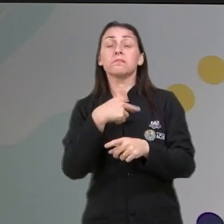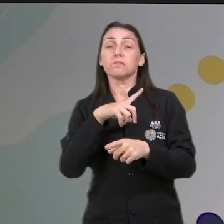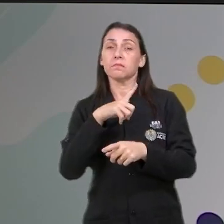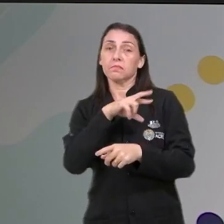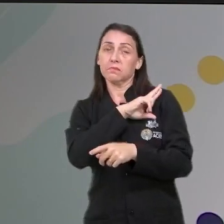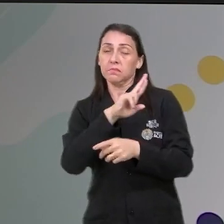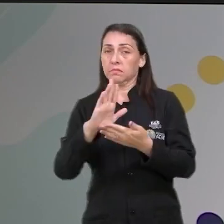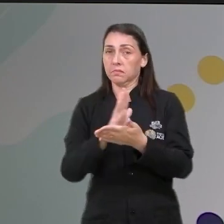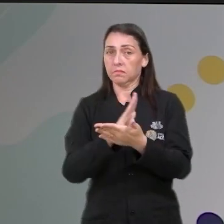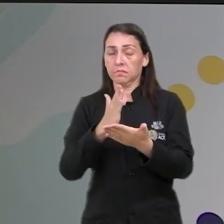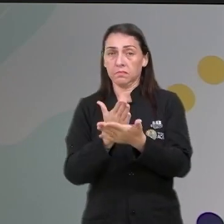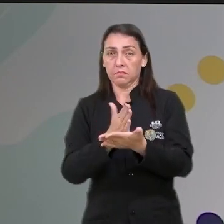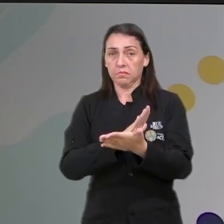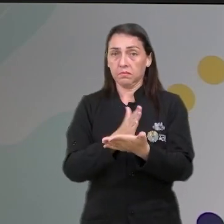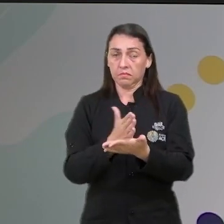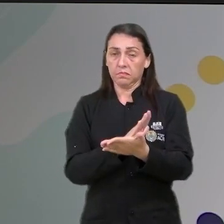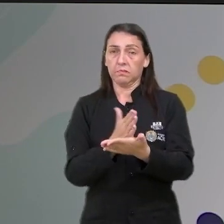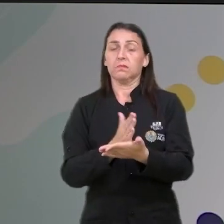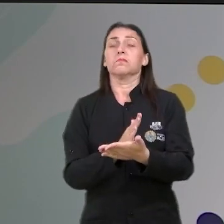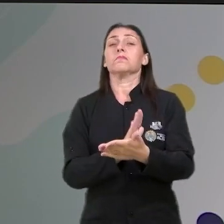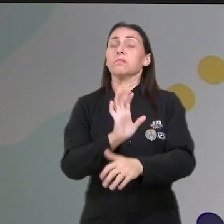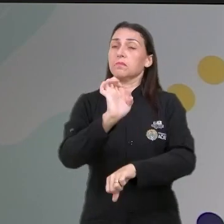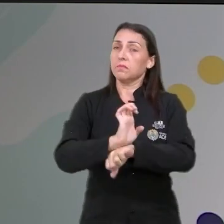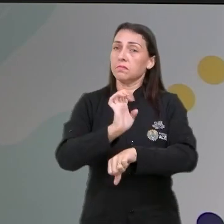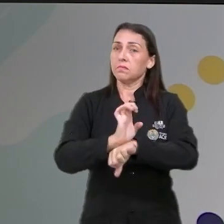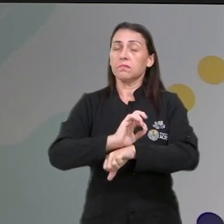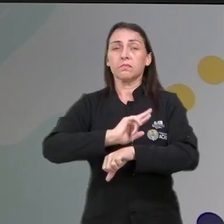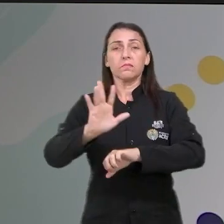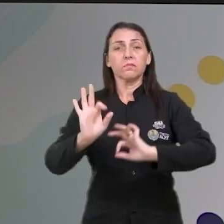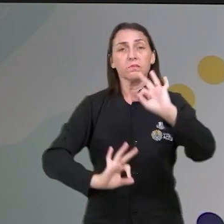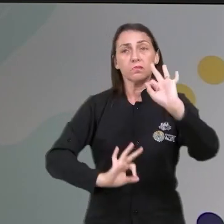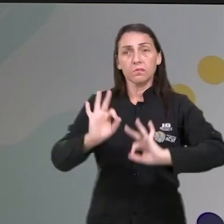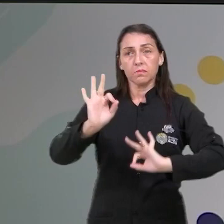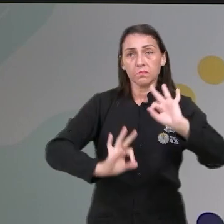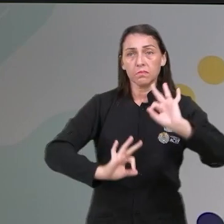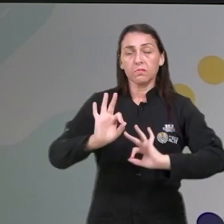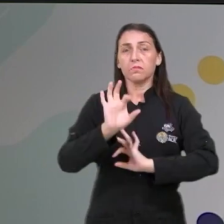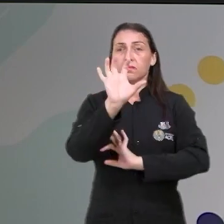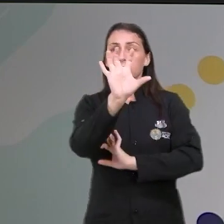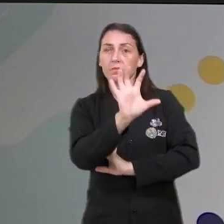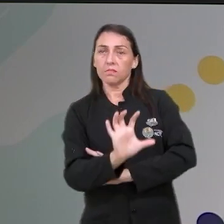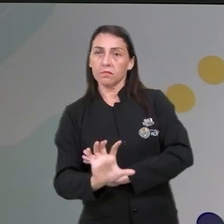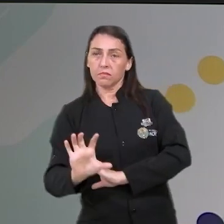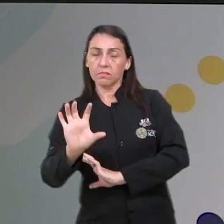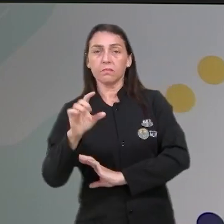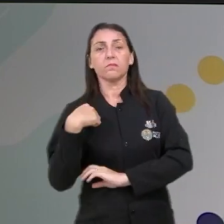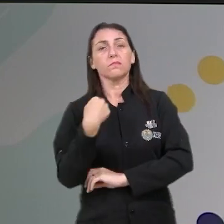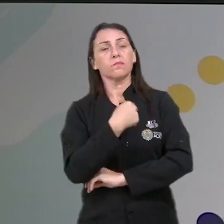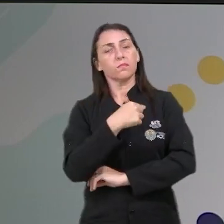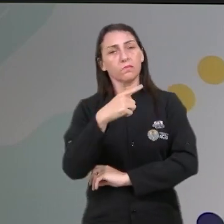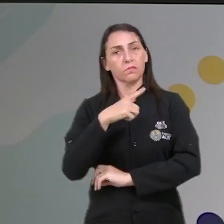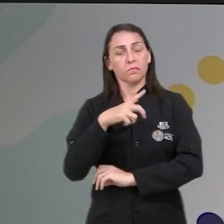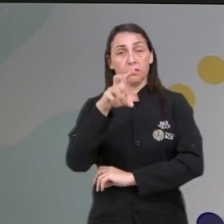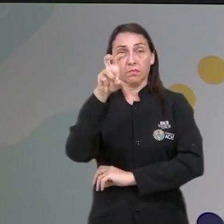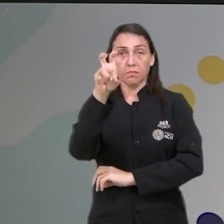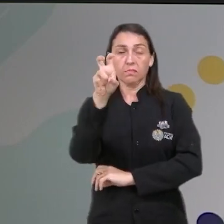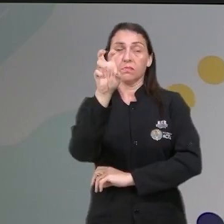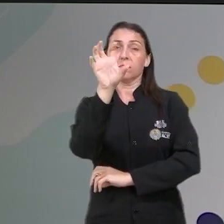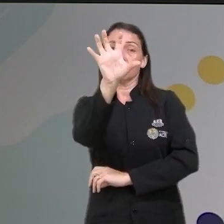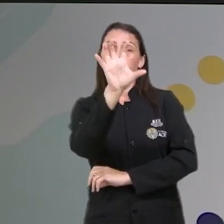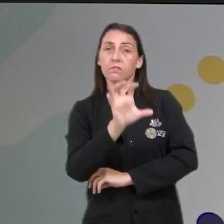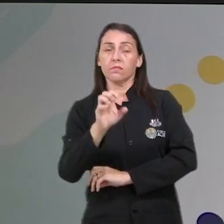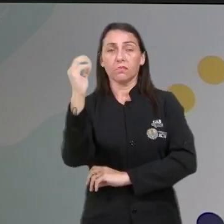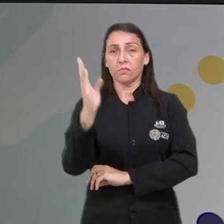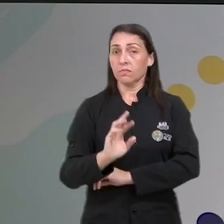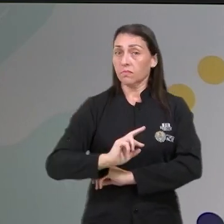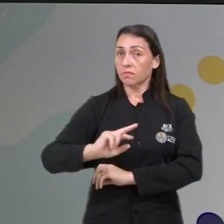respeitar os limites dos estados. Então, não é aquela organização, aquela regionalização aí que nós temos das 5 regiões brasileiras, não é